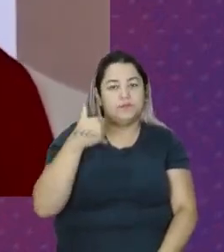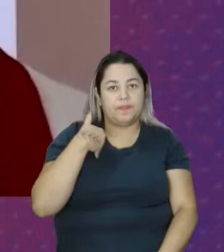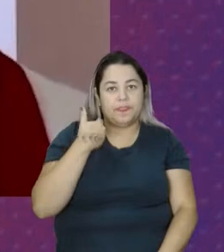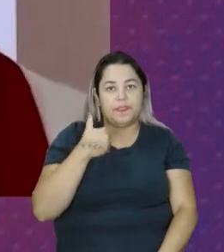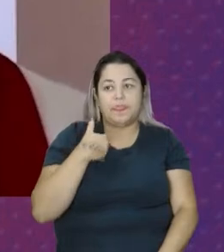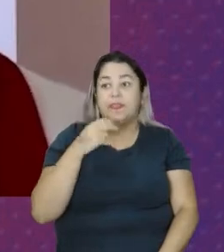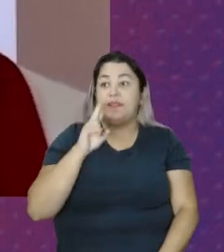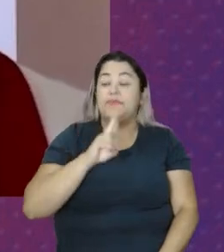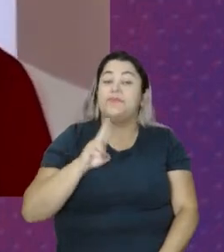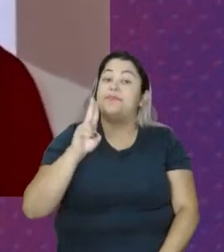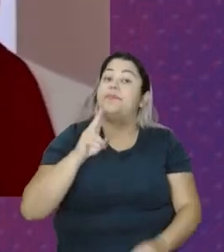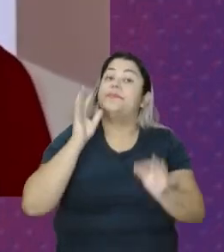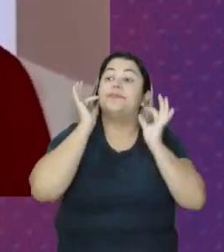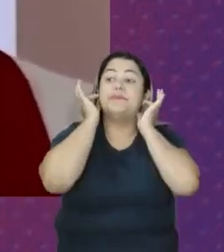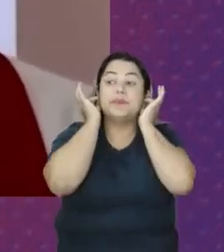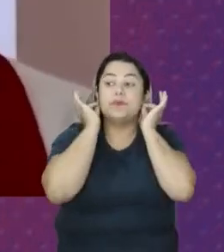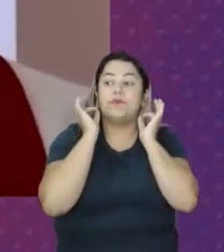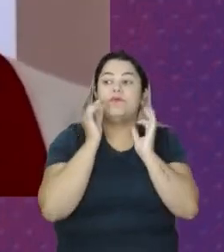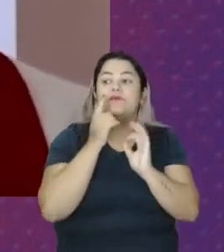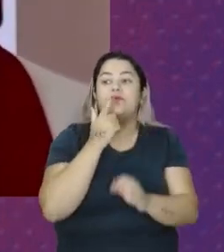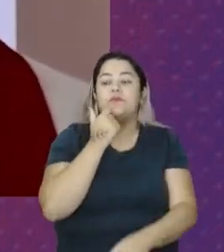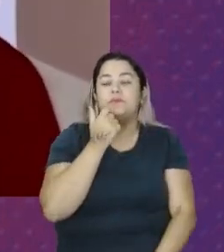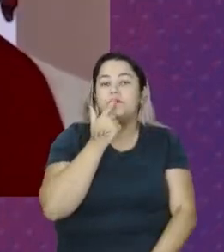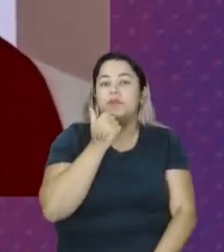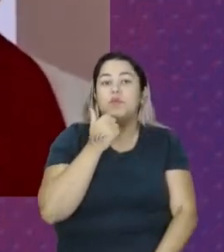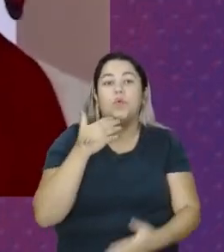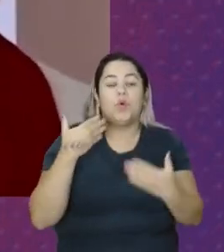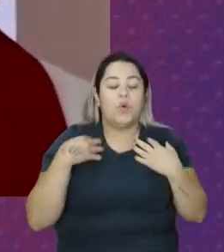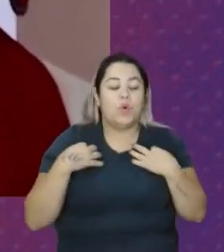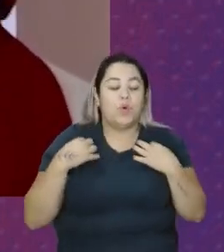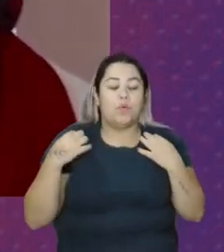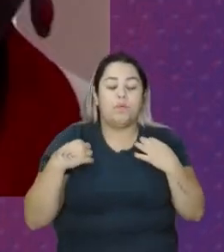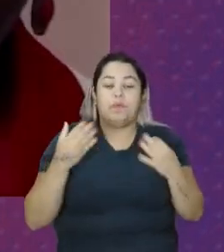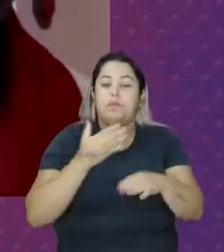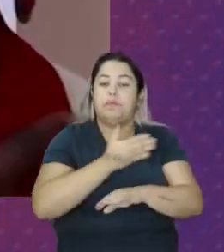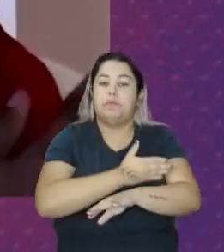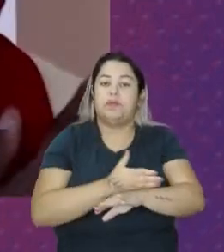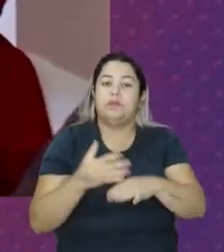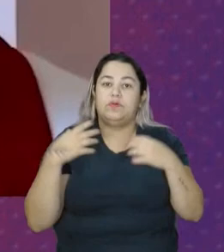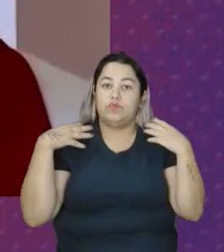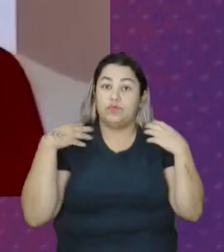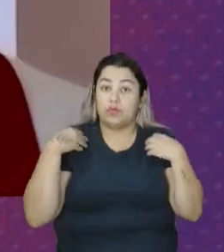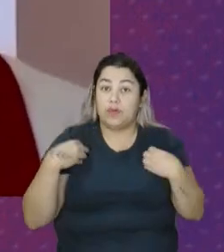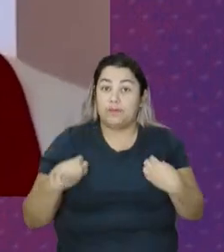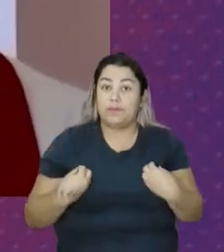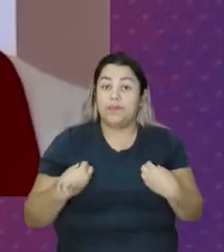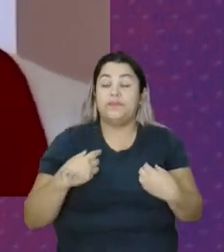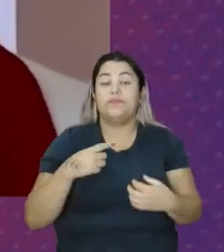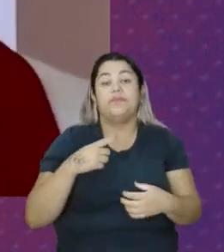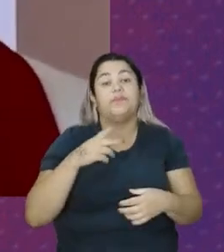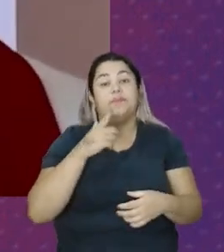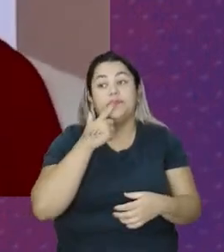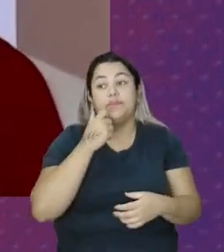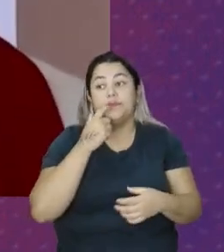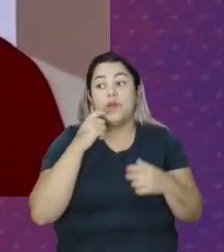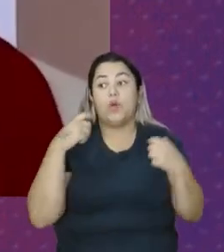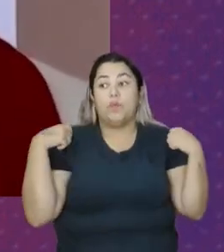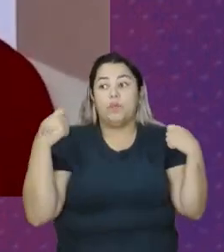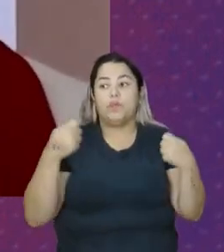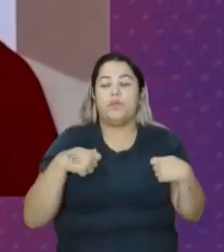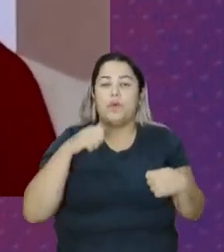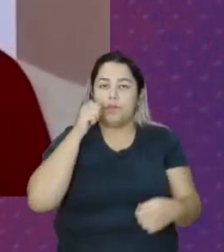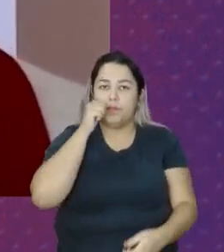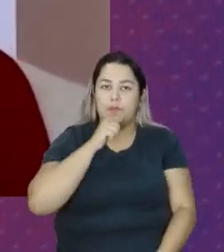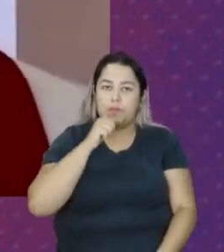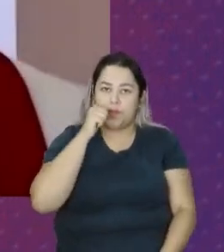estou usando brincos vermelhos, roupa branca com echarpe vermelho que está cobrindo os meus ombros. Sou uma